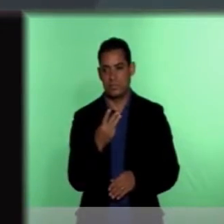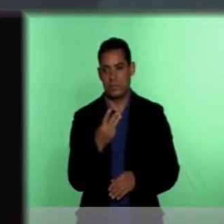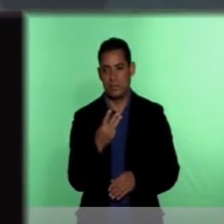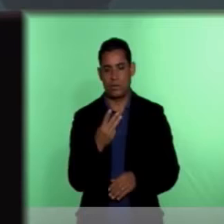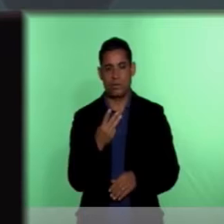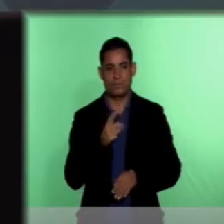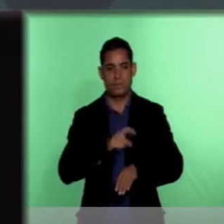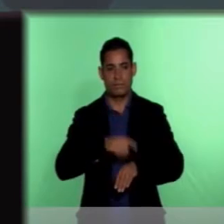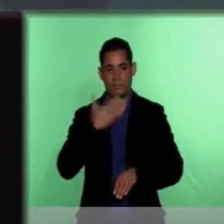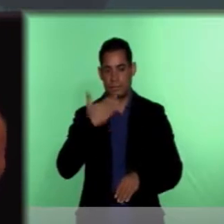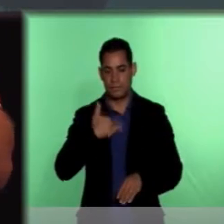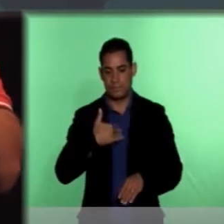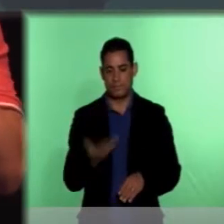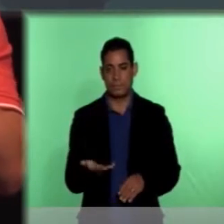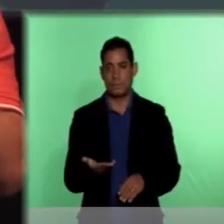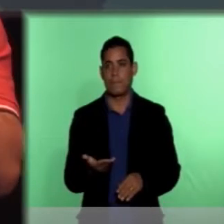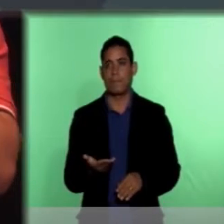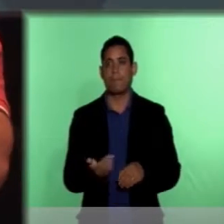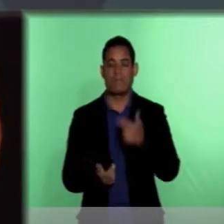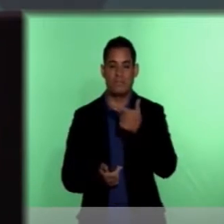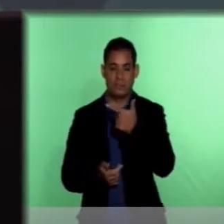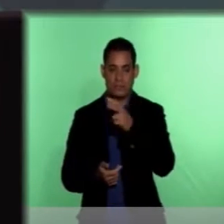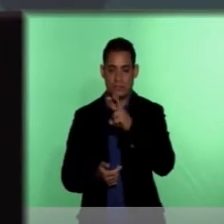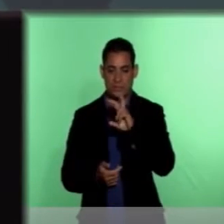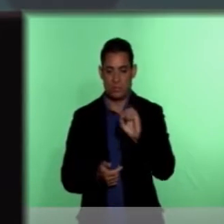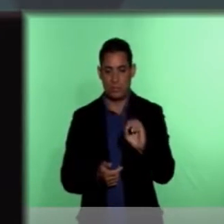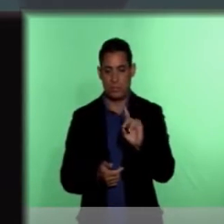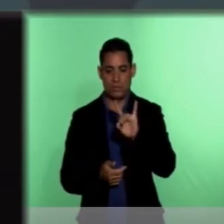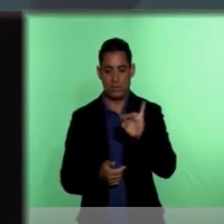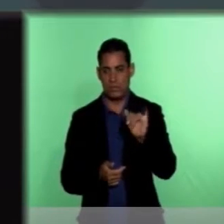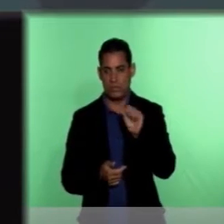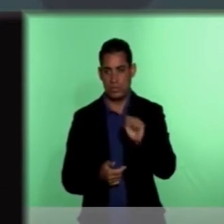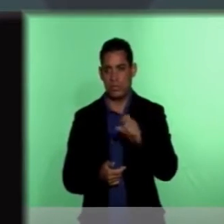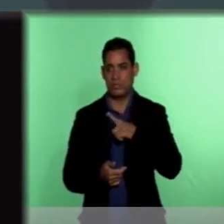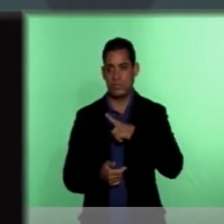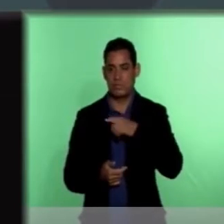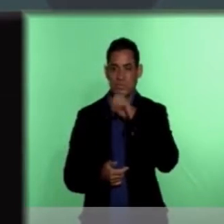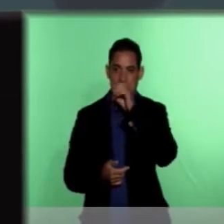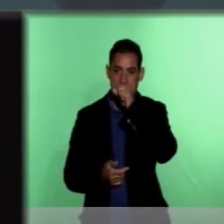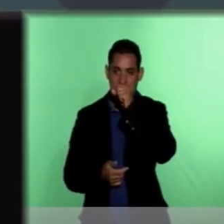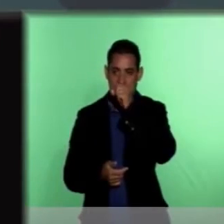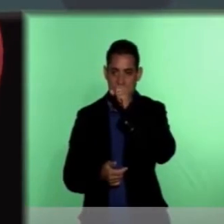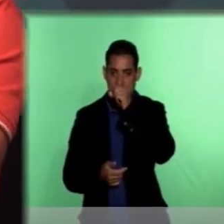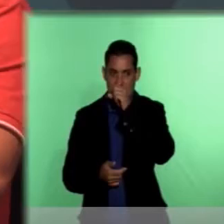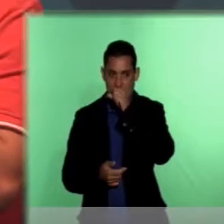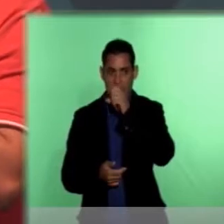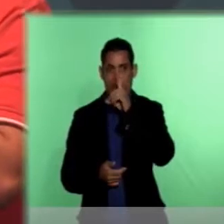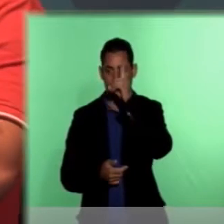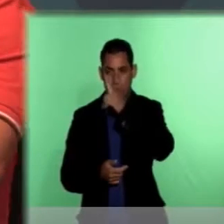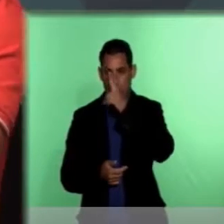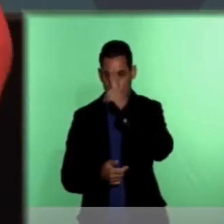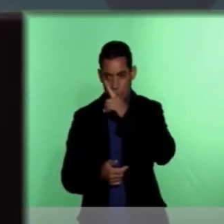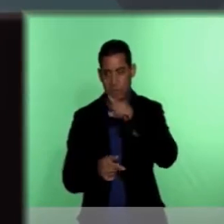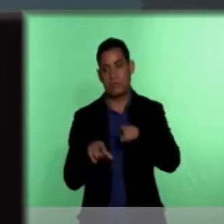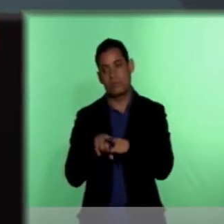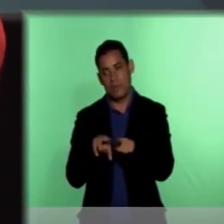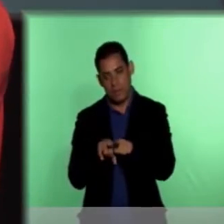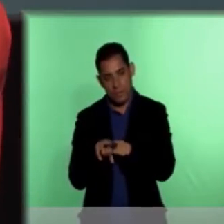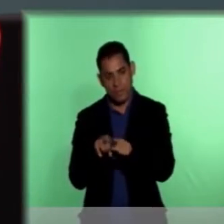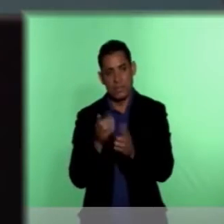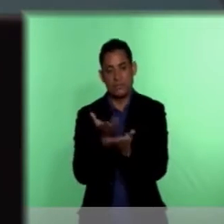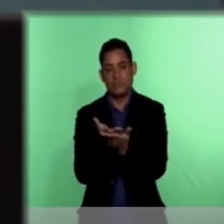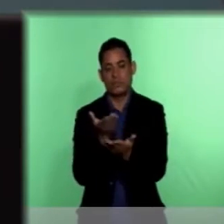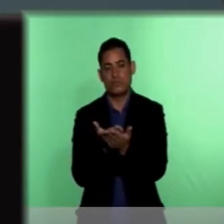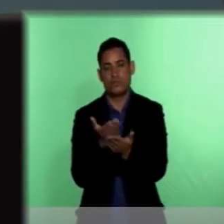integral. 250 dias letivos significa que muitos sábados e muitos domingos são utilizados para a